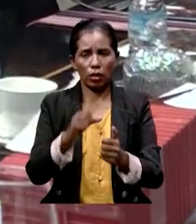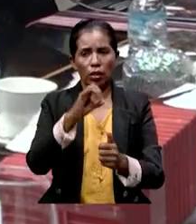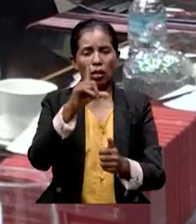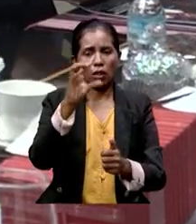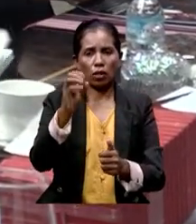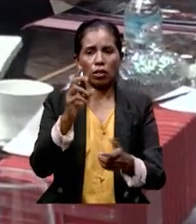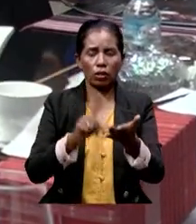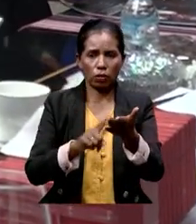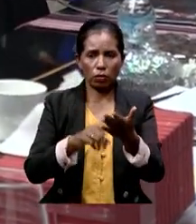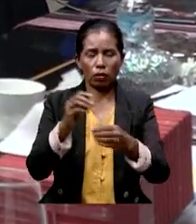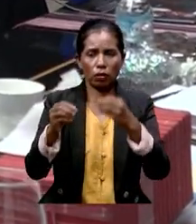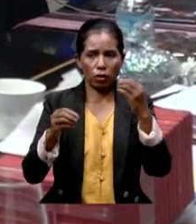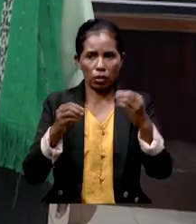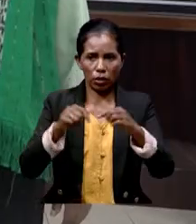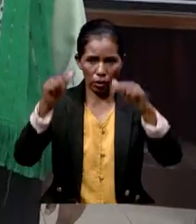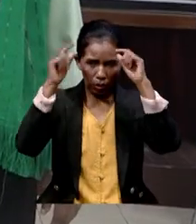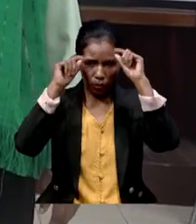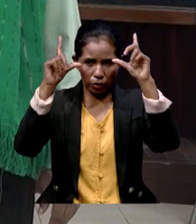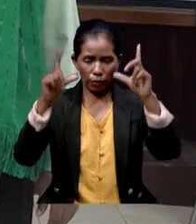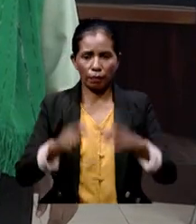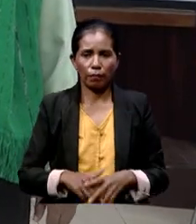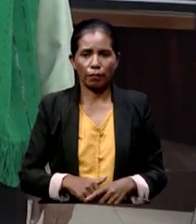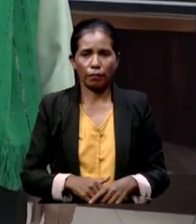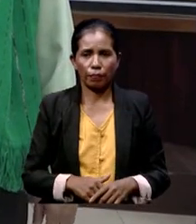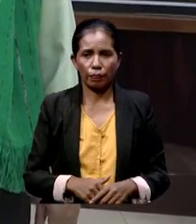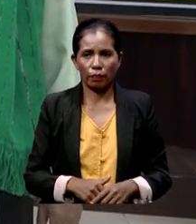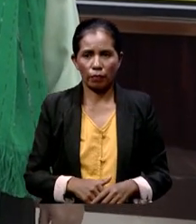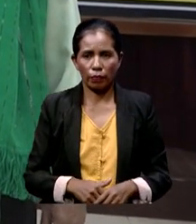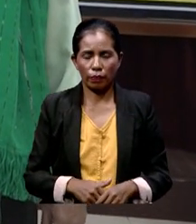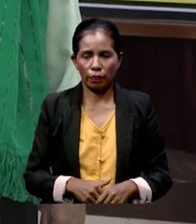discute com o assunto turismo e Timor-Leste. Santina de Jesus, Marito da Costa, GMN.